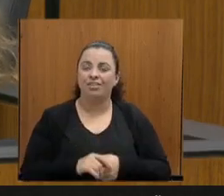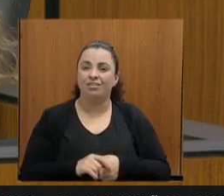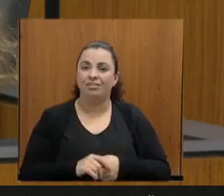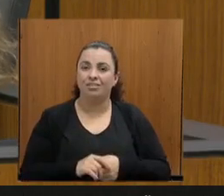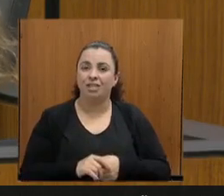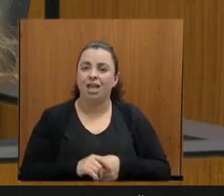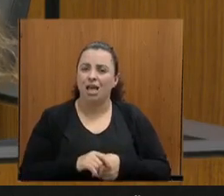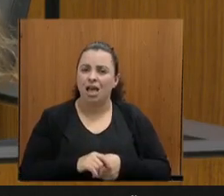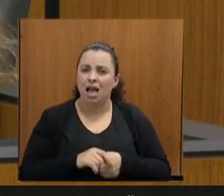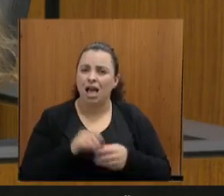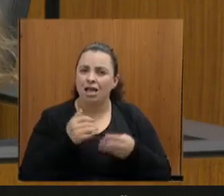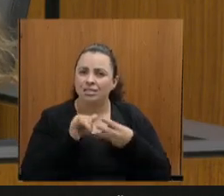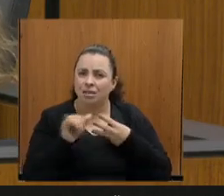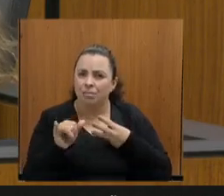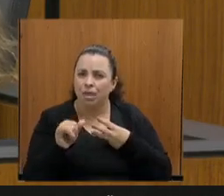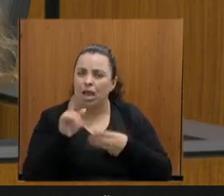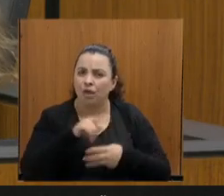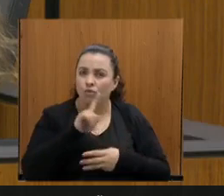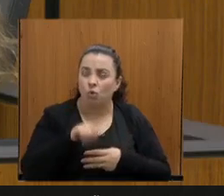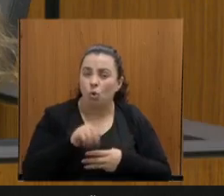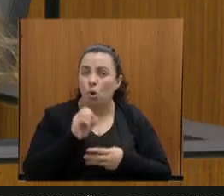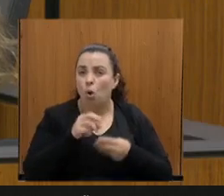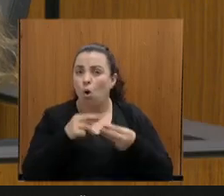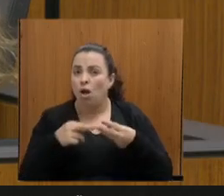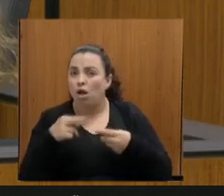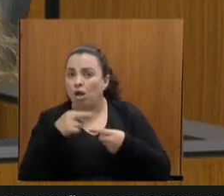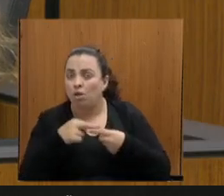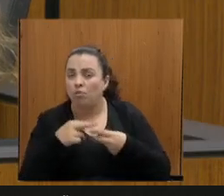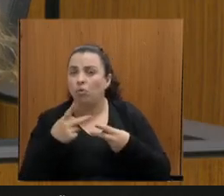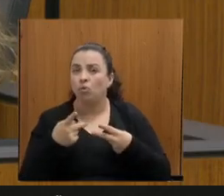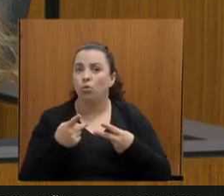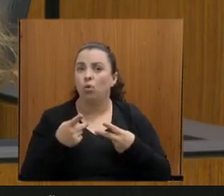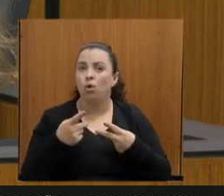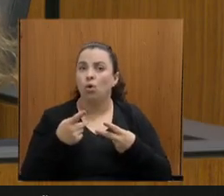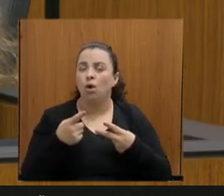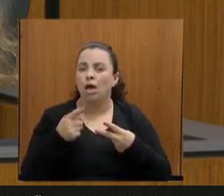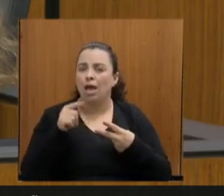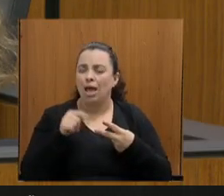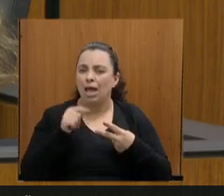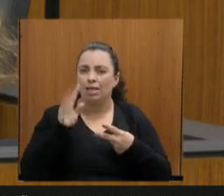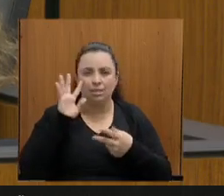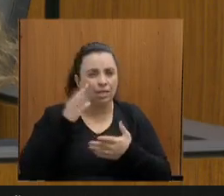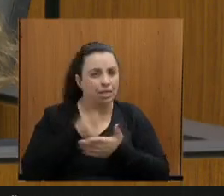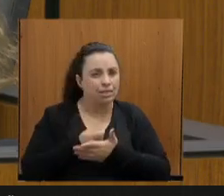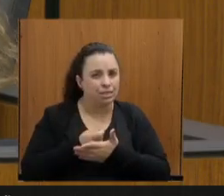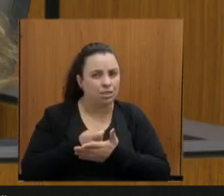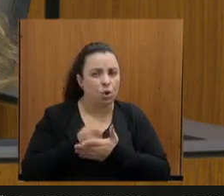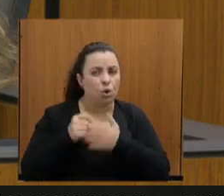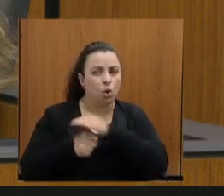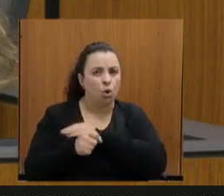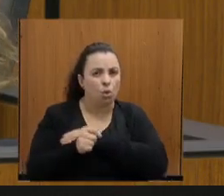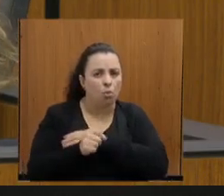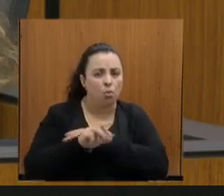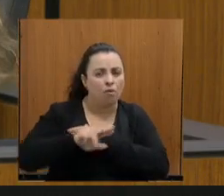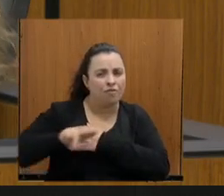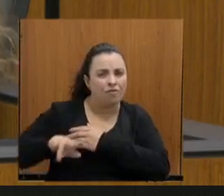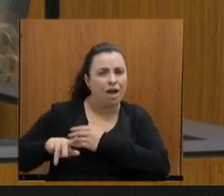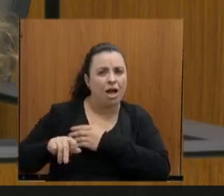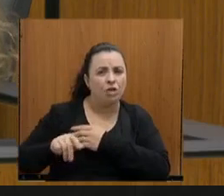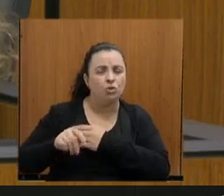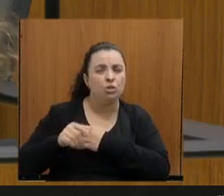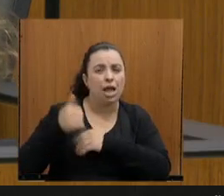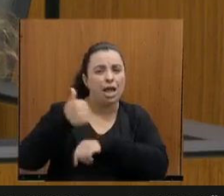revogou-o anulou a decisão da diretoria que autorizou ocupação de quarenta por cento dos cargos de chefia por não concursados